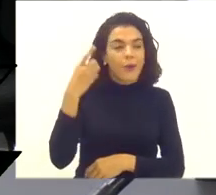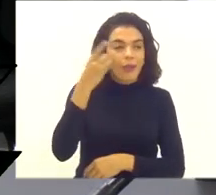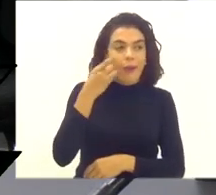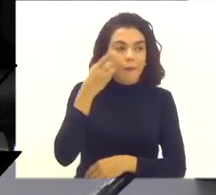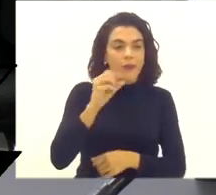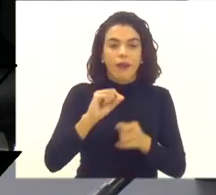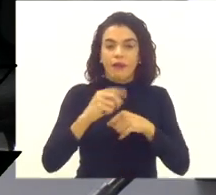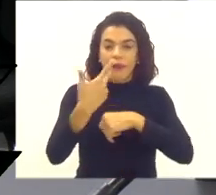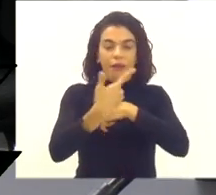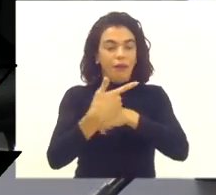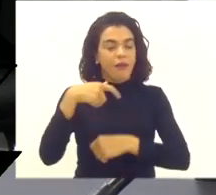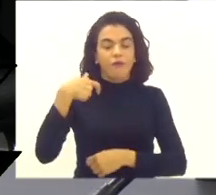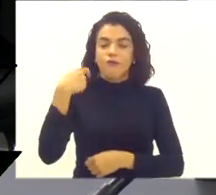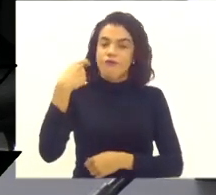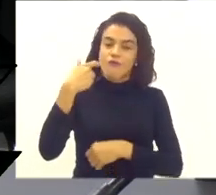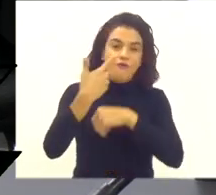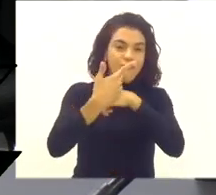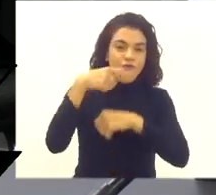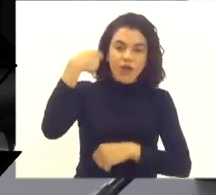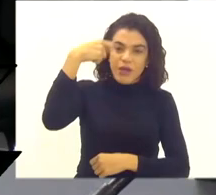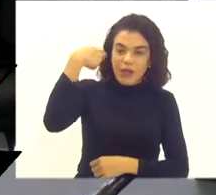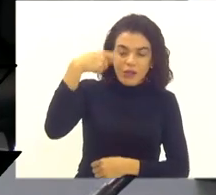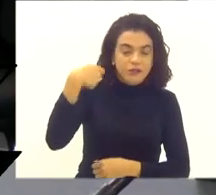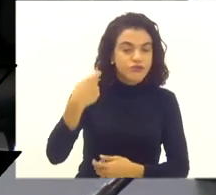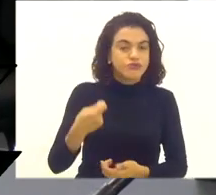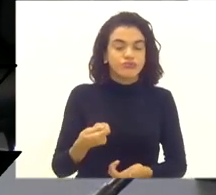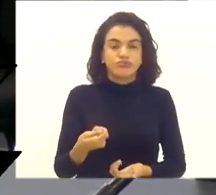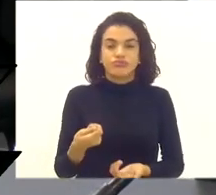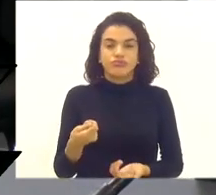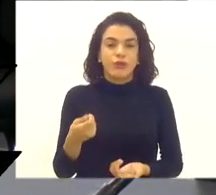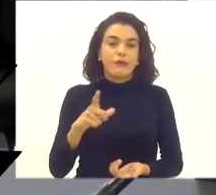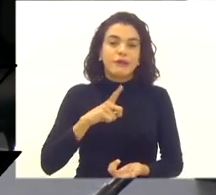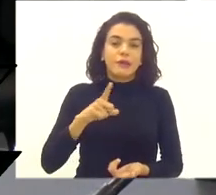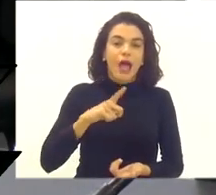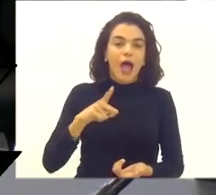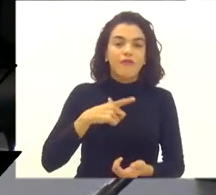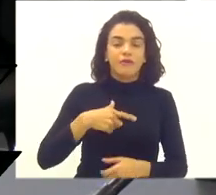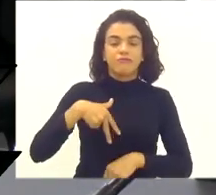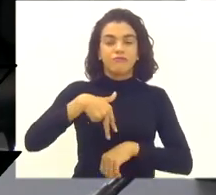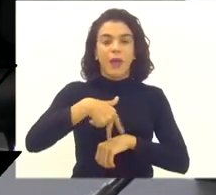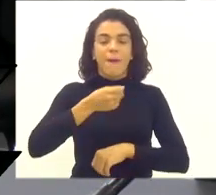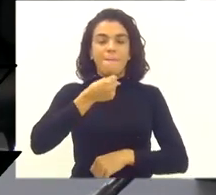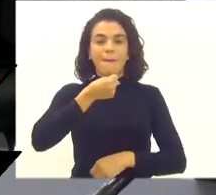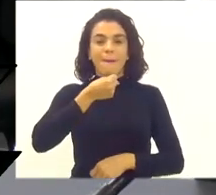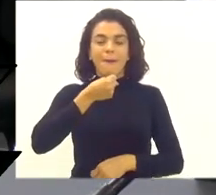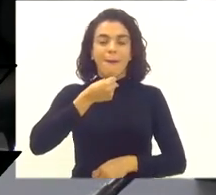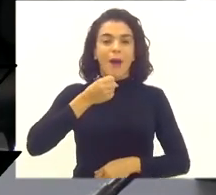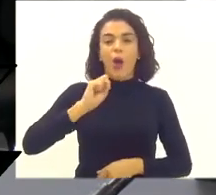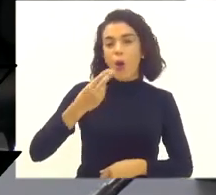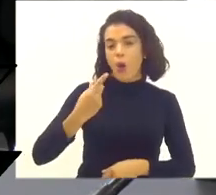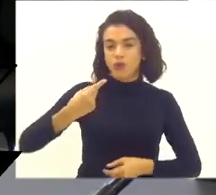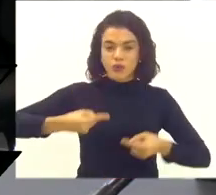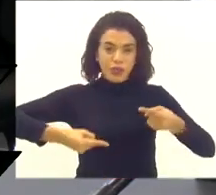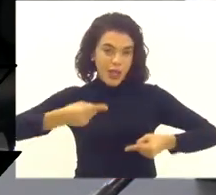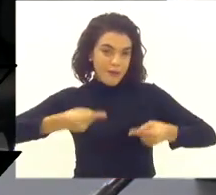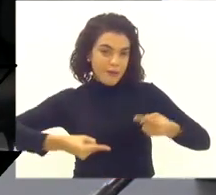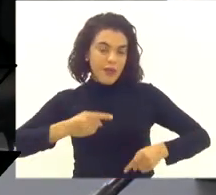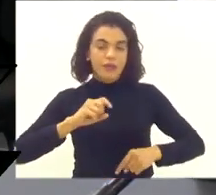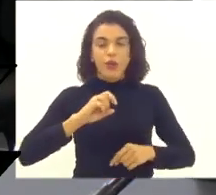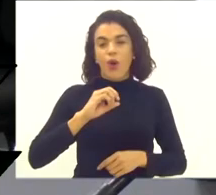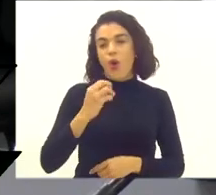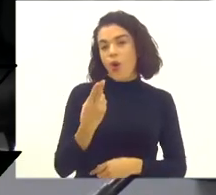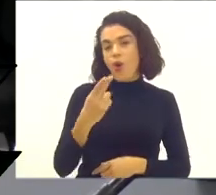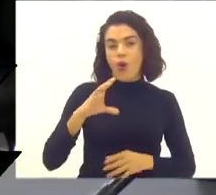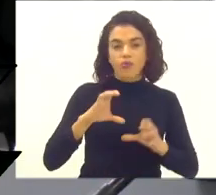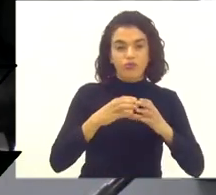fez um vídeo tava fazendo um tava num comício tava num debate tava numa comissão falou